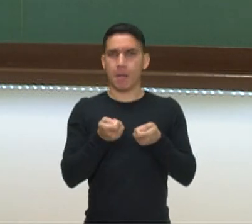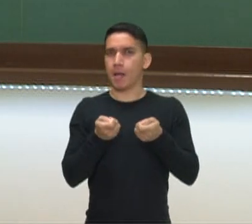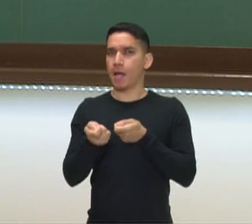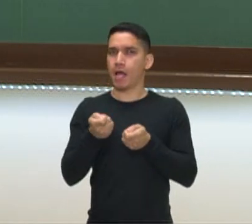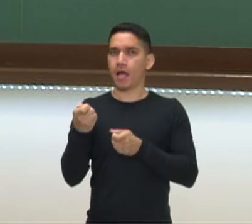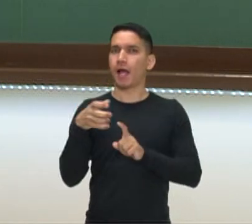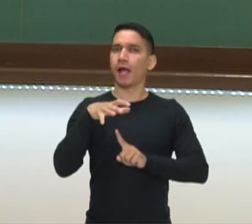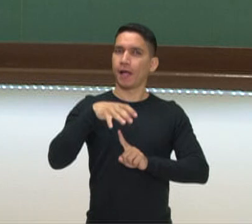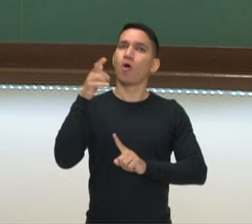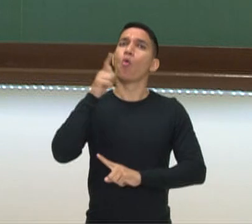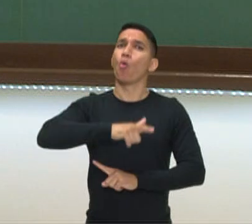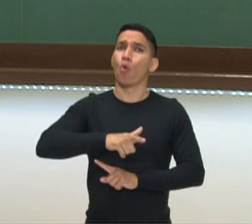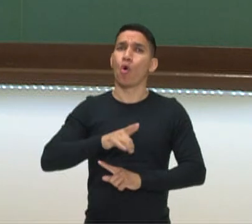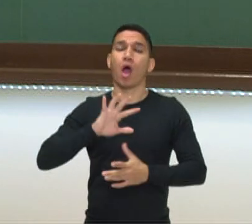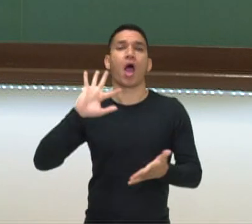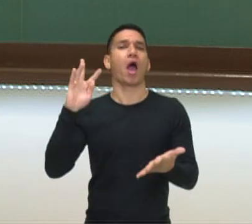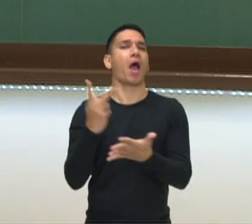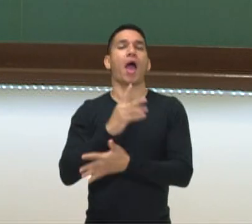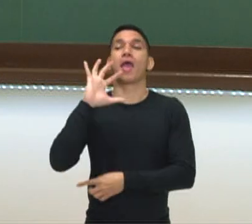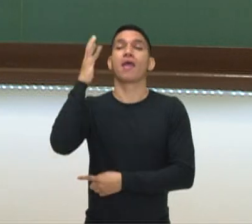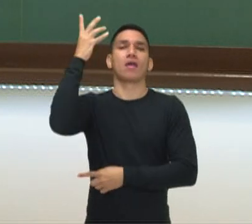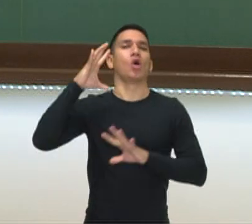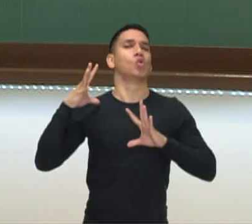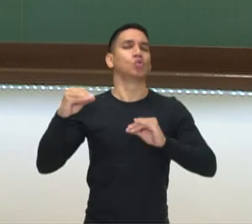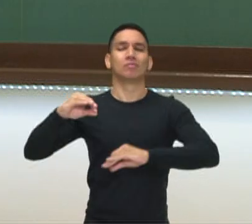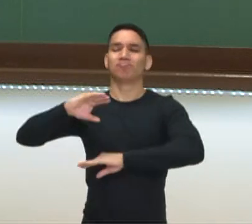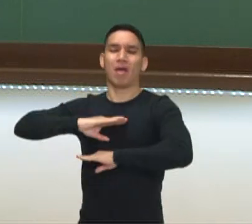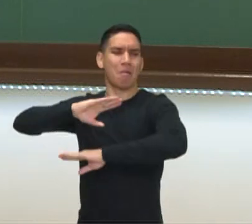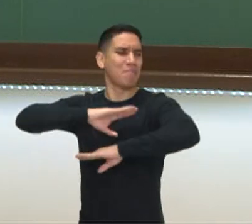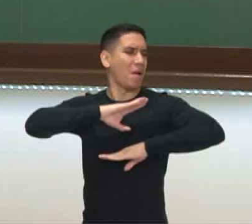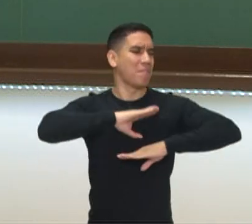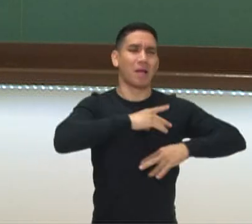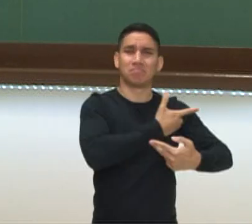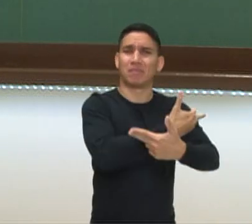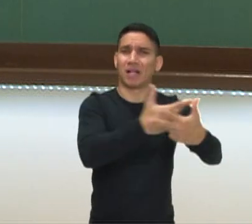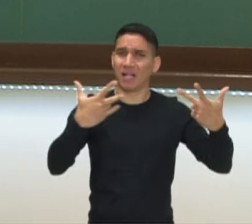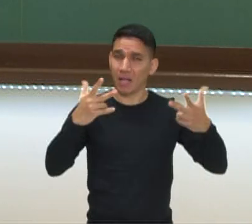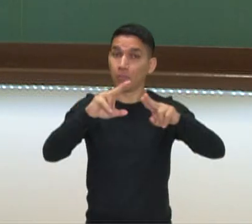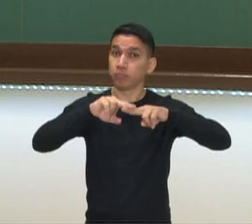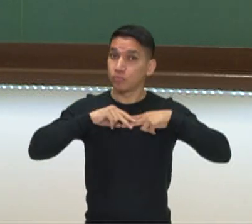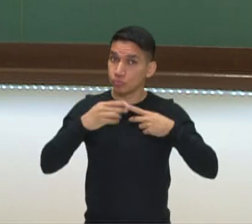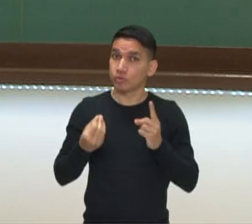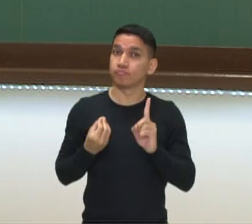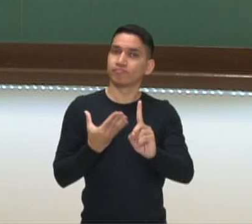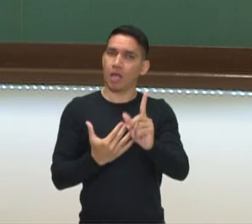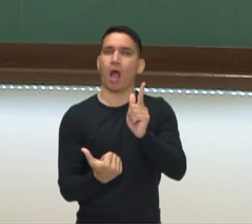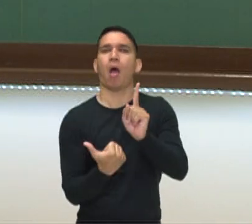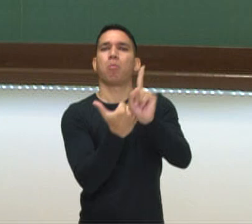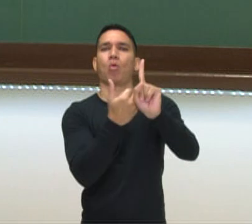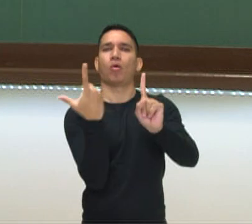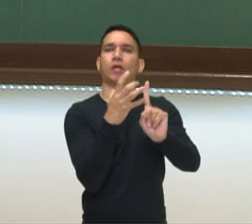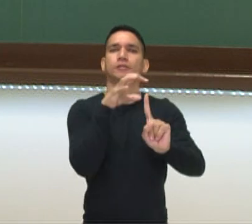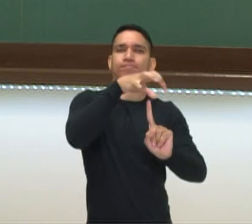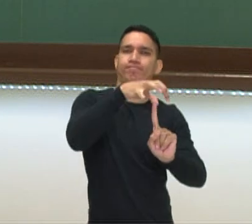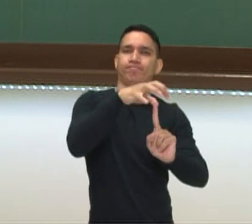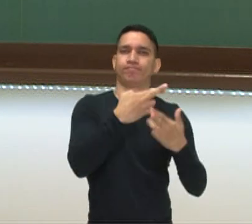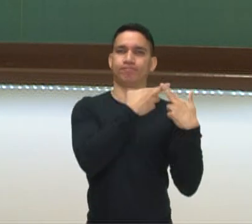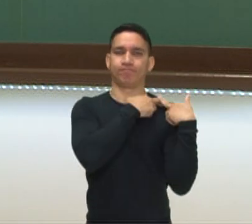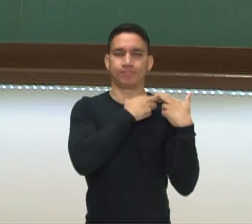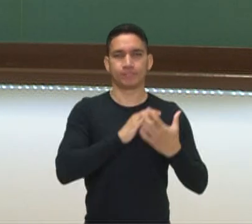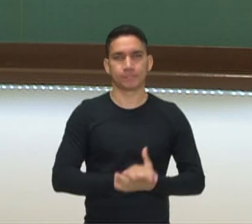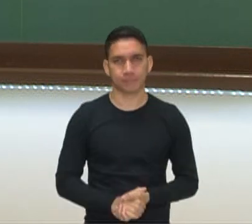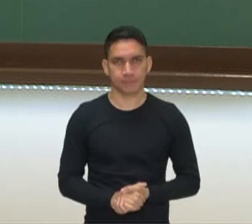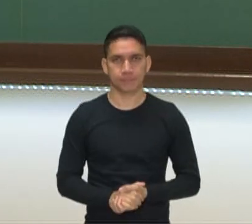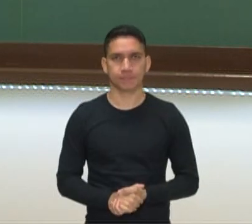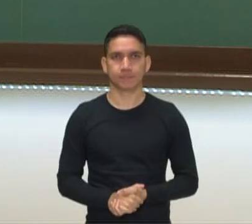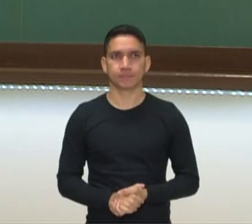que conseguiria resolver essas situações. Por isso, então, ele defendia a centralização do poder na mão do rei,